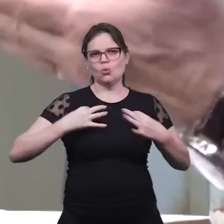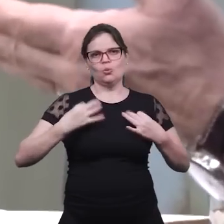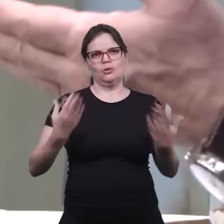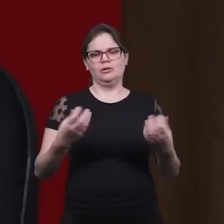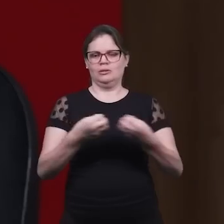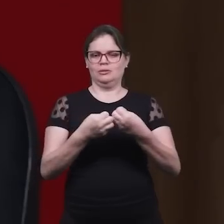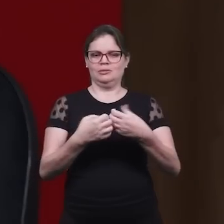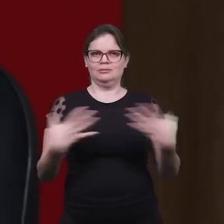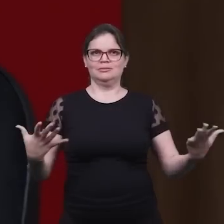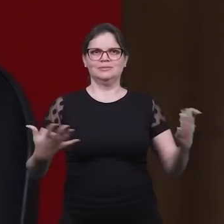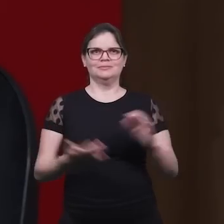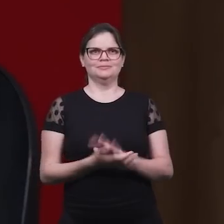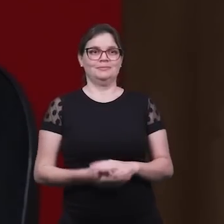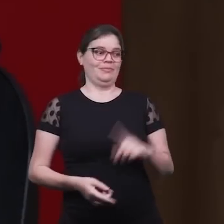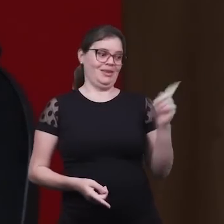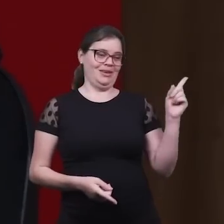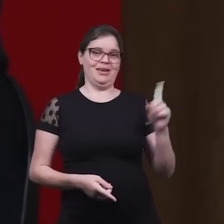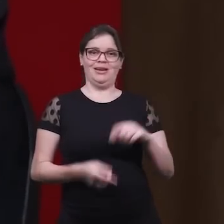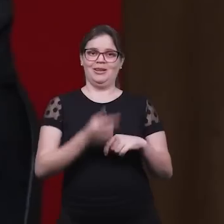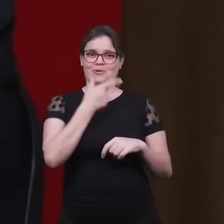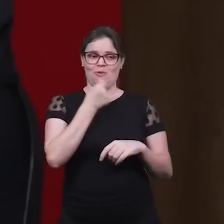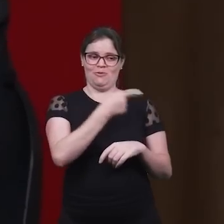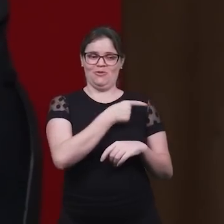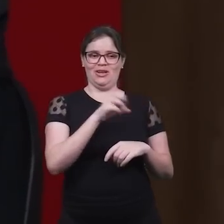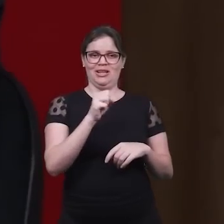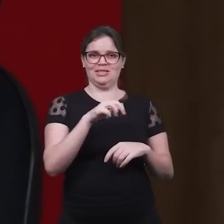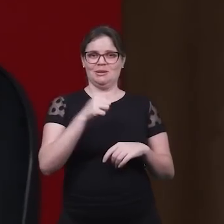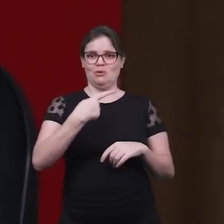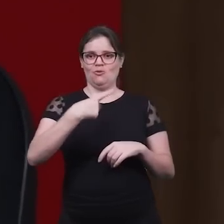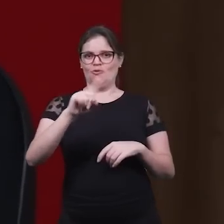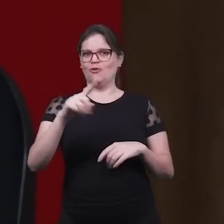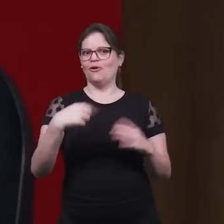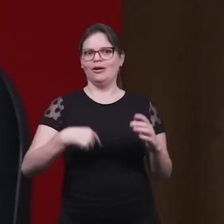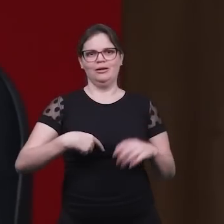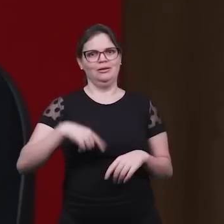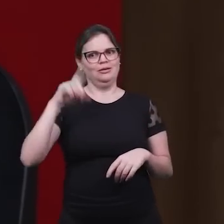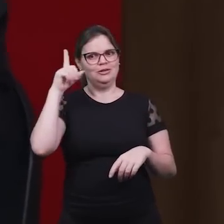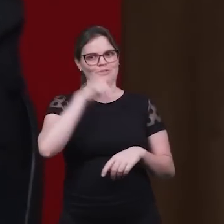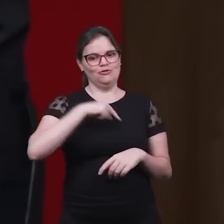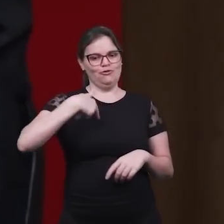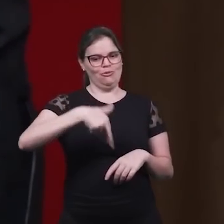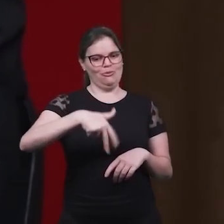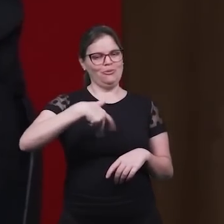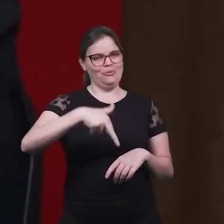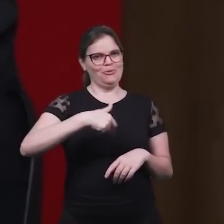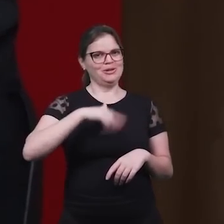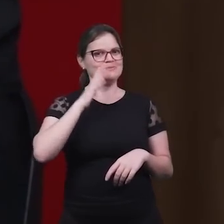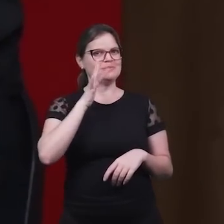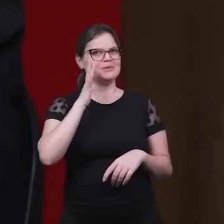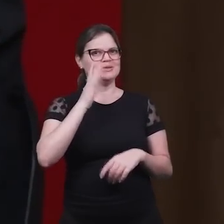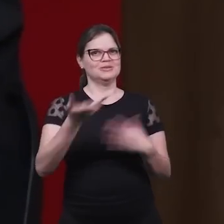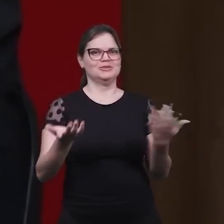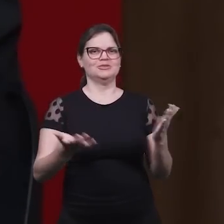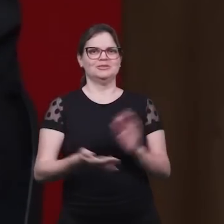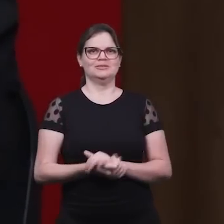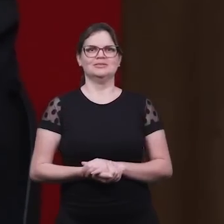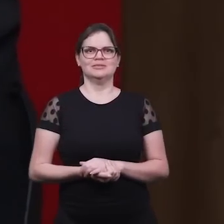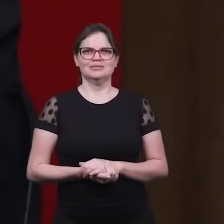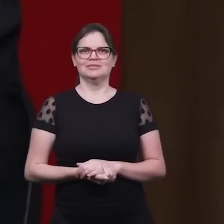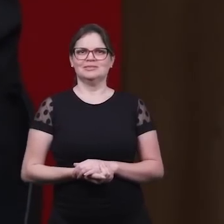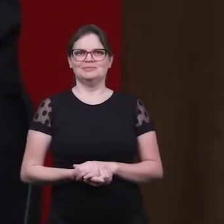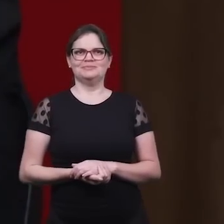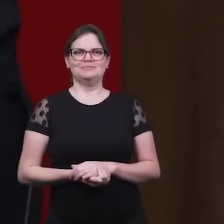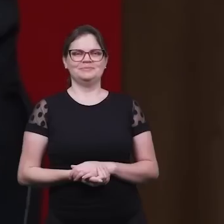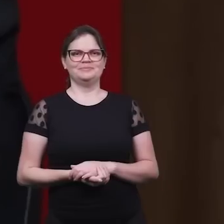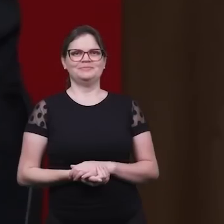mesmo. E o Samuel que foi lá, e tu que fosse lá em Petra também, vê que não gastar a sandália numa terra inóspita daquela não é